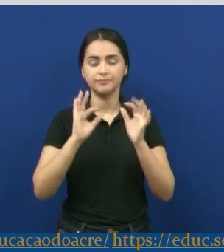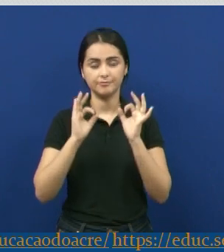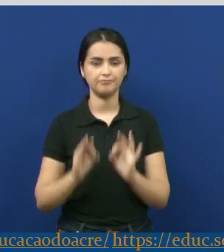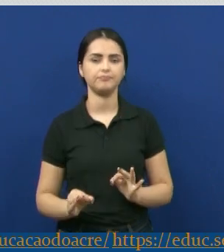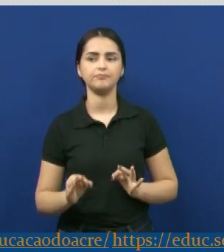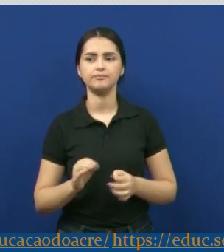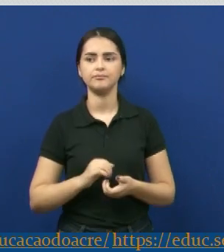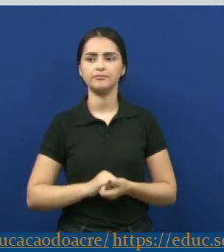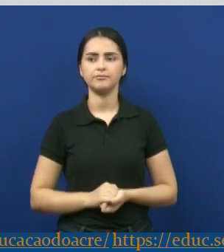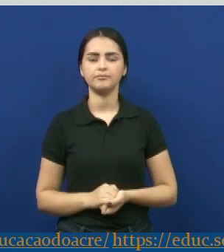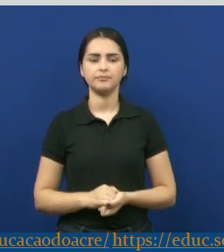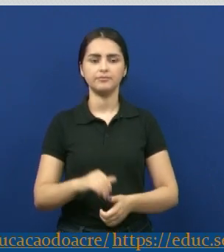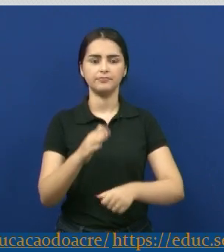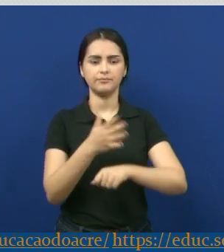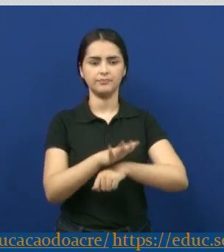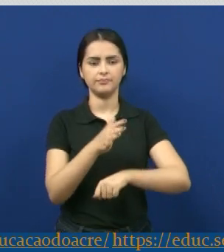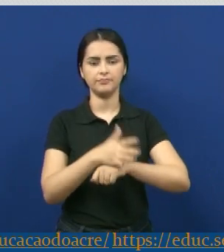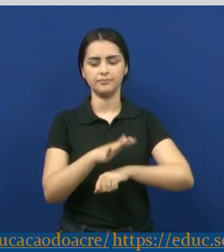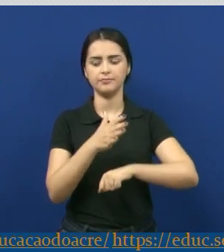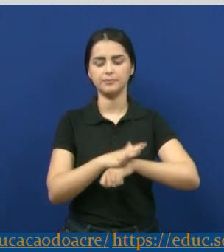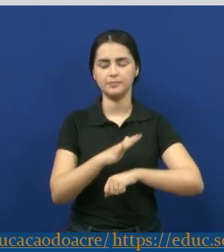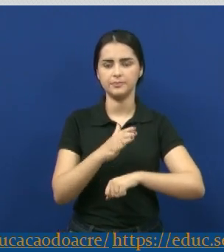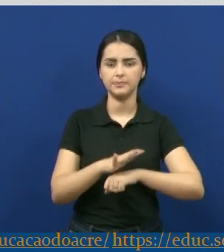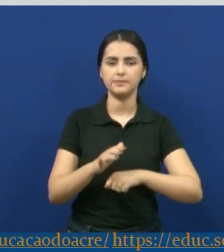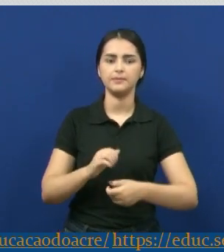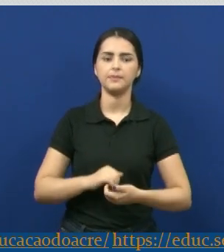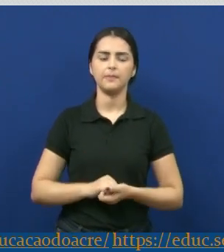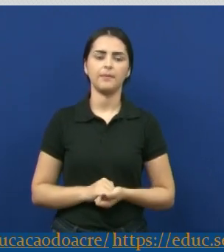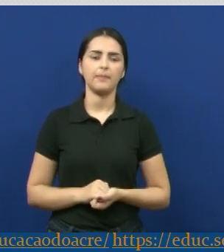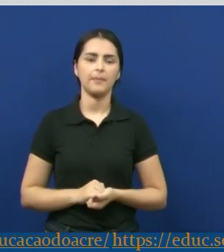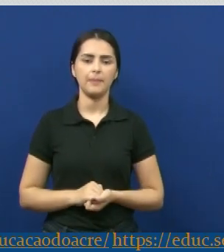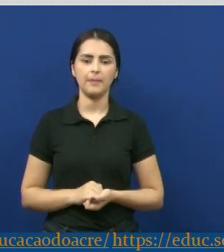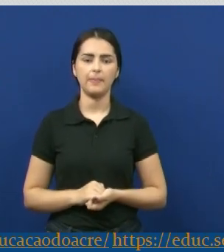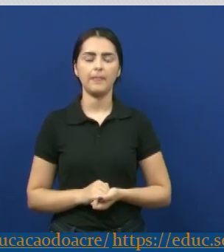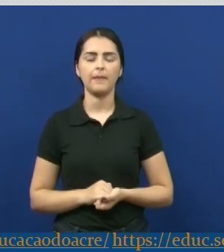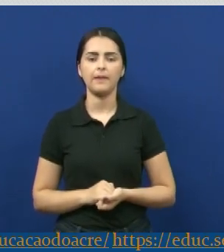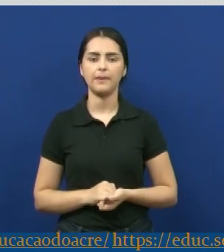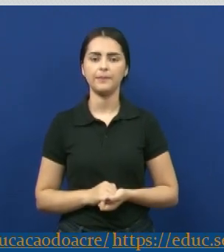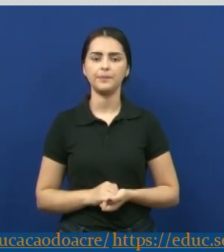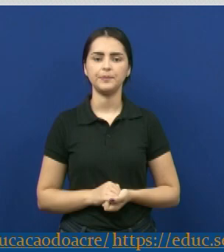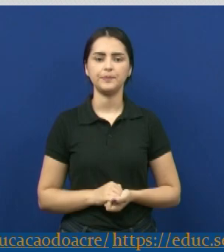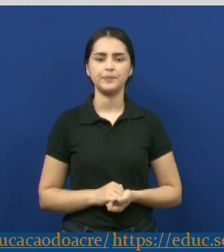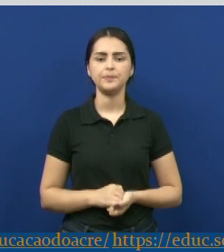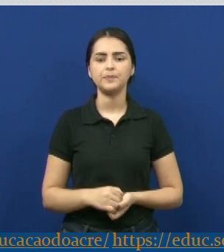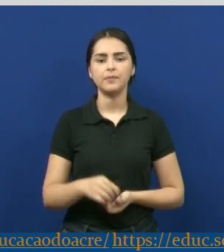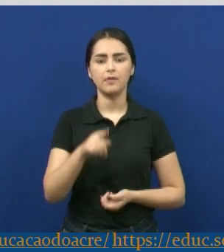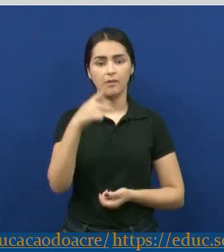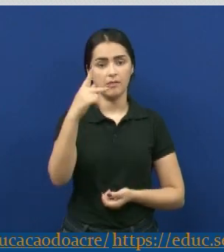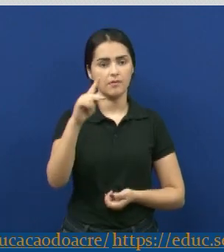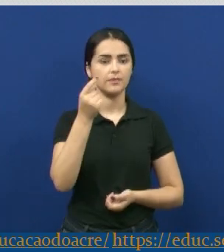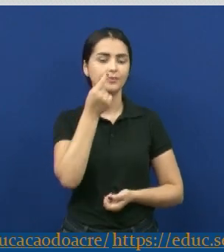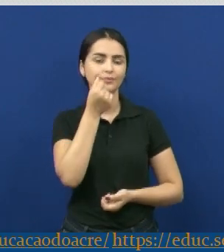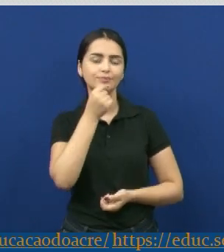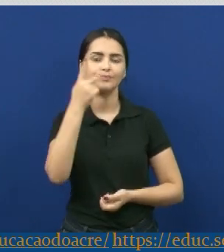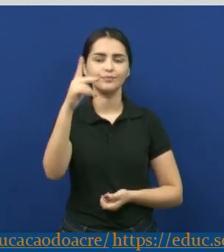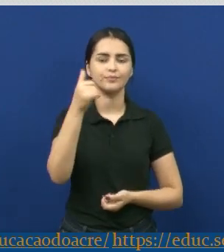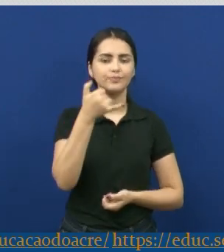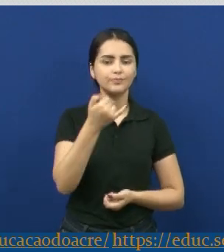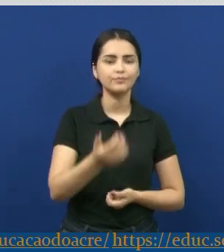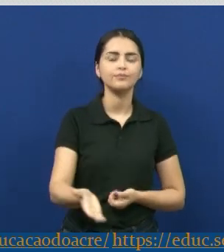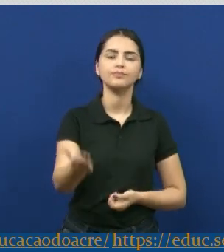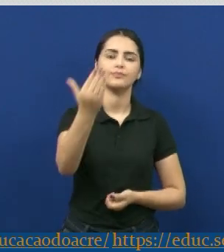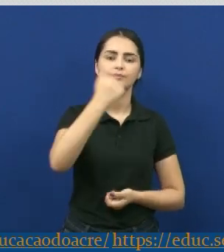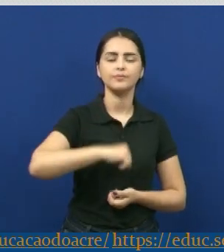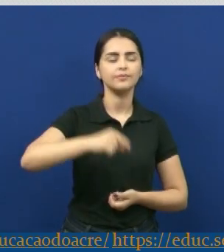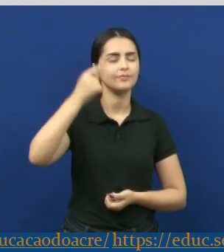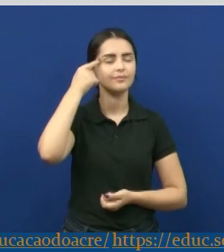certo? Agora vamos para o exercitando. O exercitando, pegue o seu lápis, a sua caneta e vamos